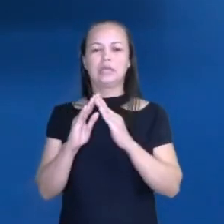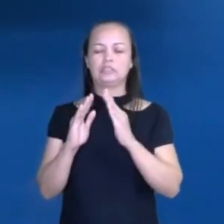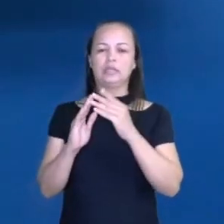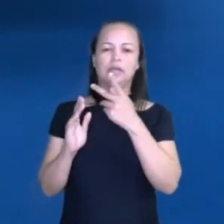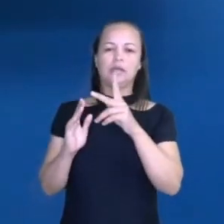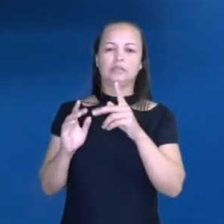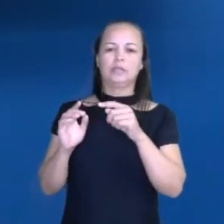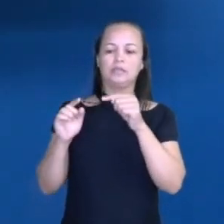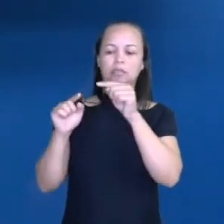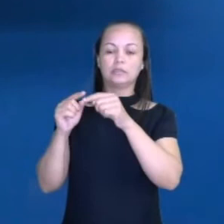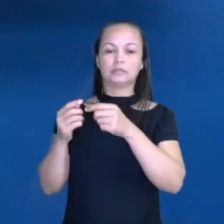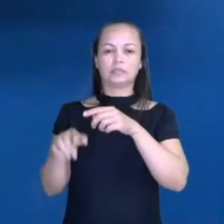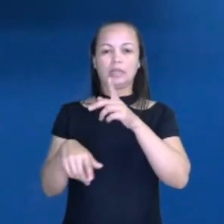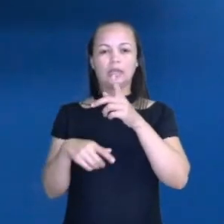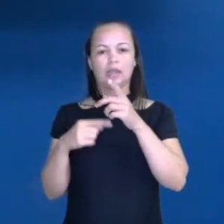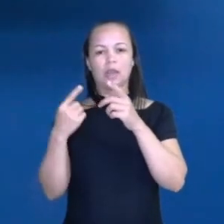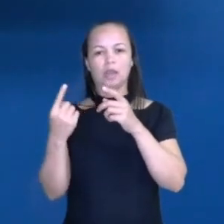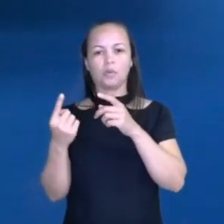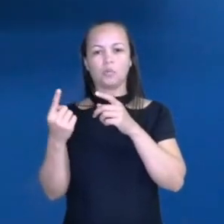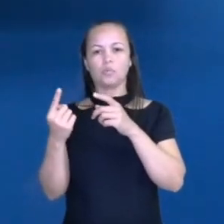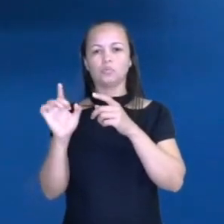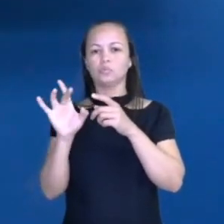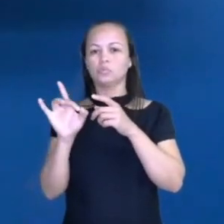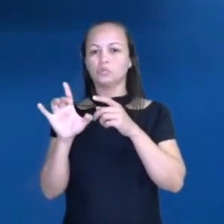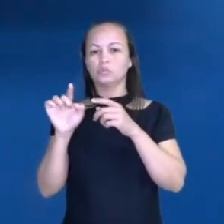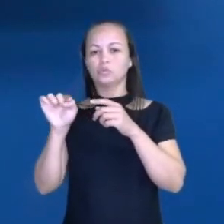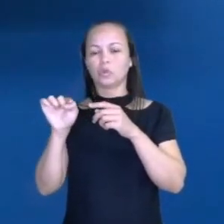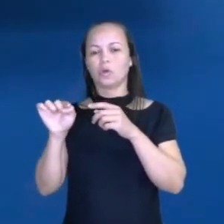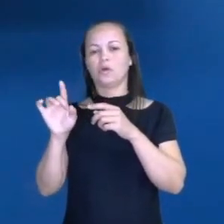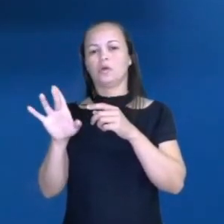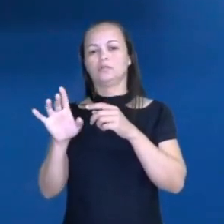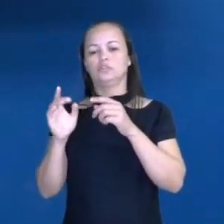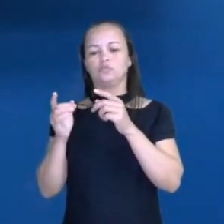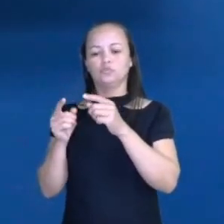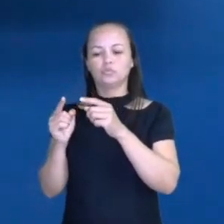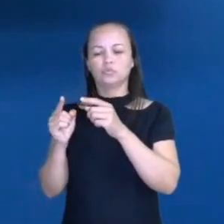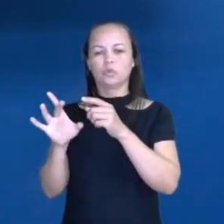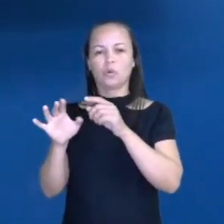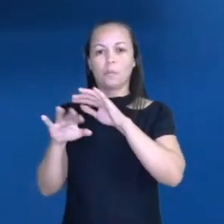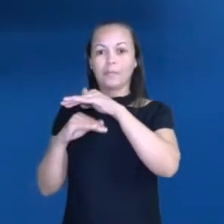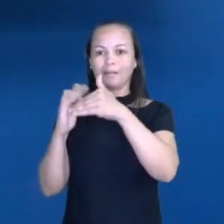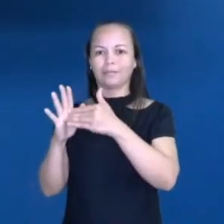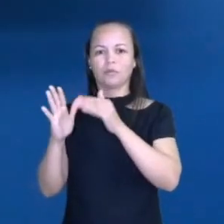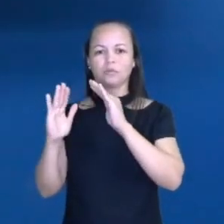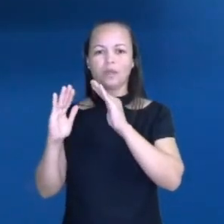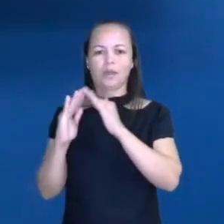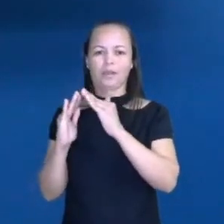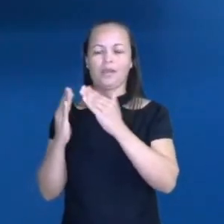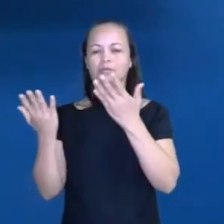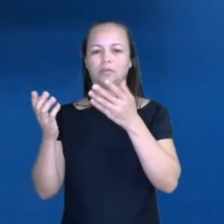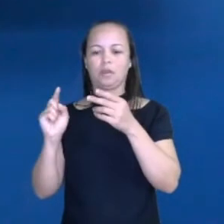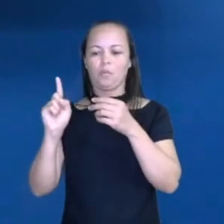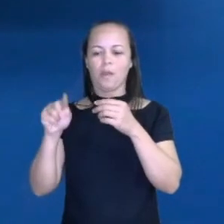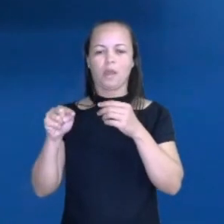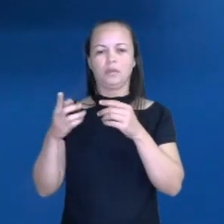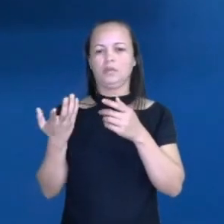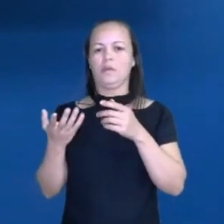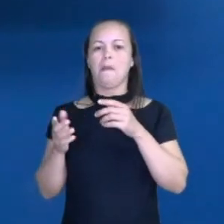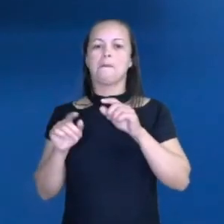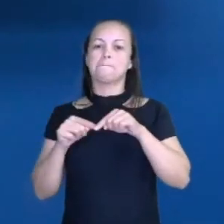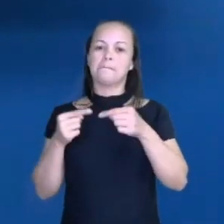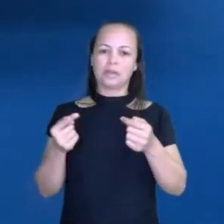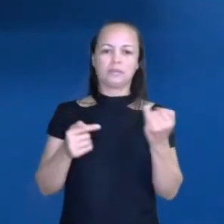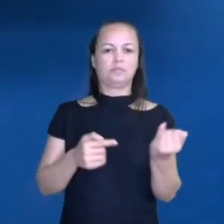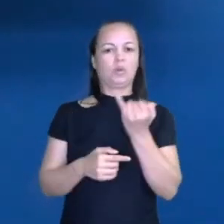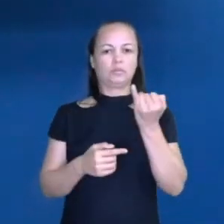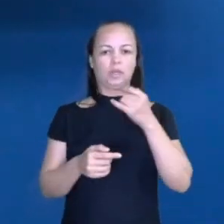de energia o ideal que tenha mais junto hoje disjuntores na cozinha de tudo na sala e nos quartos porque porque